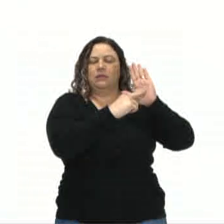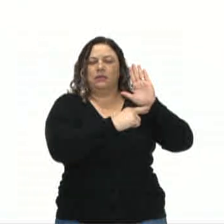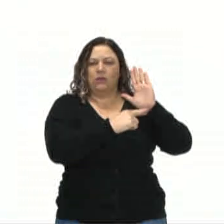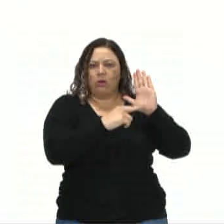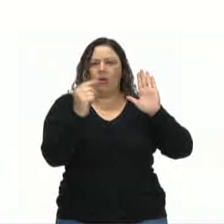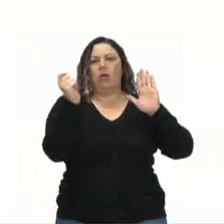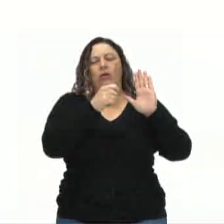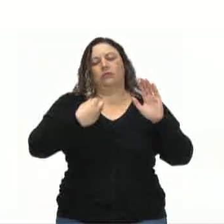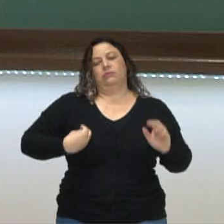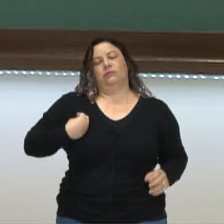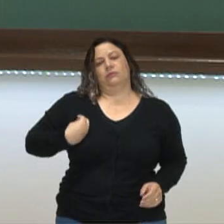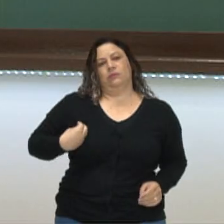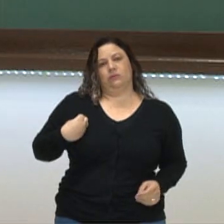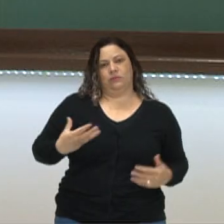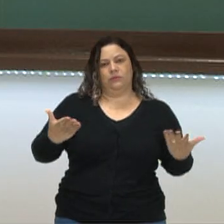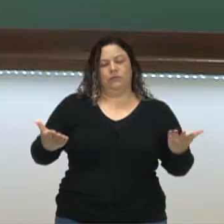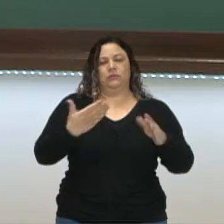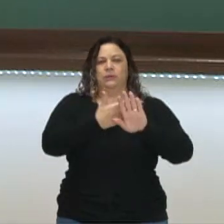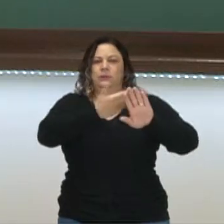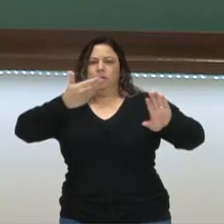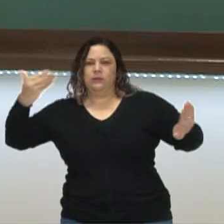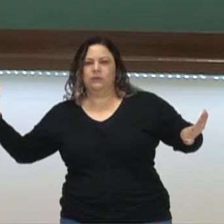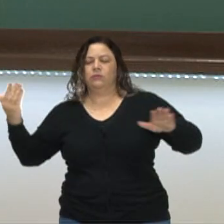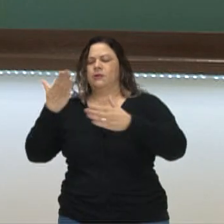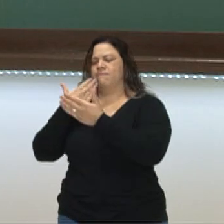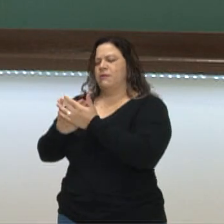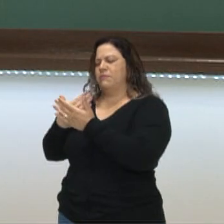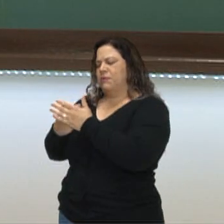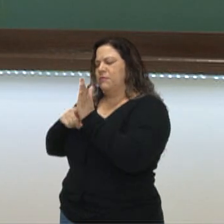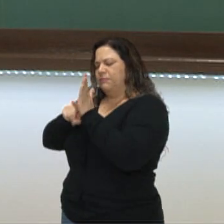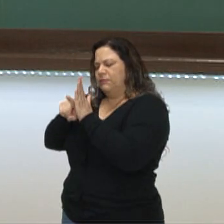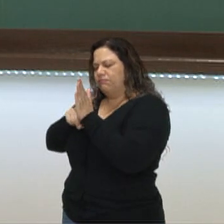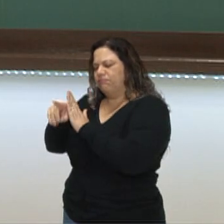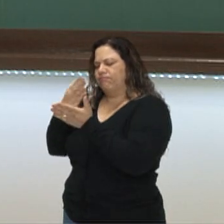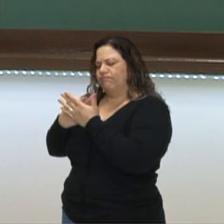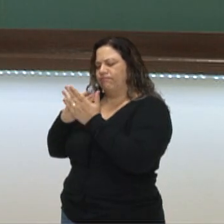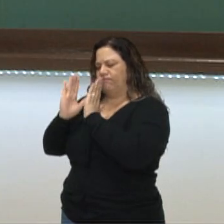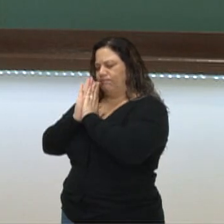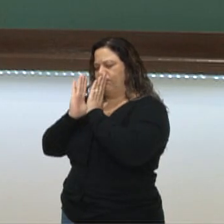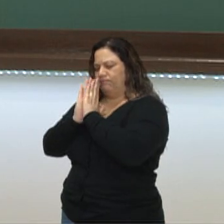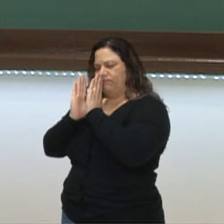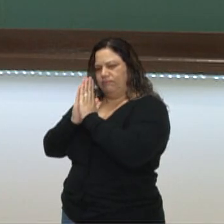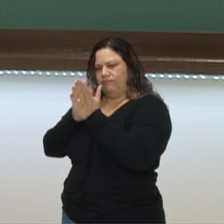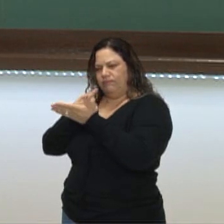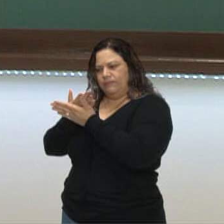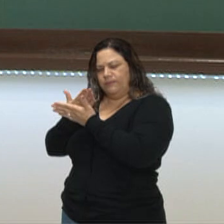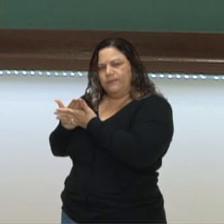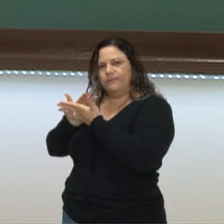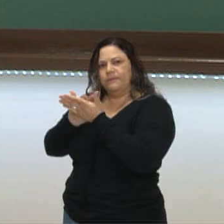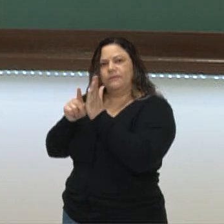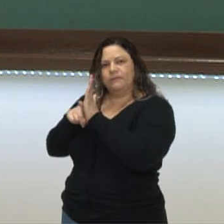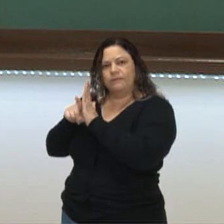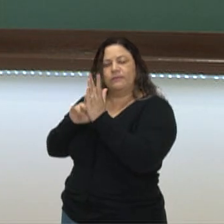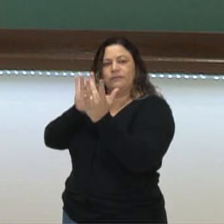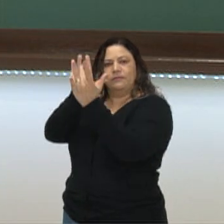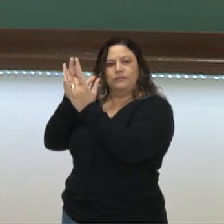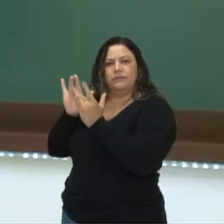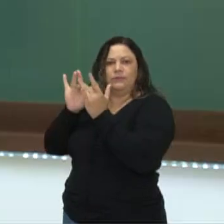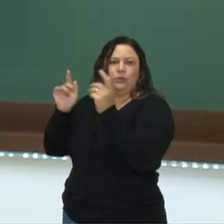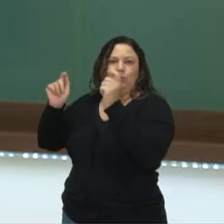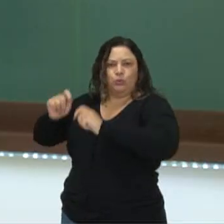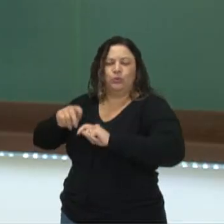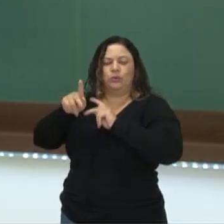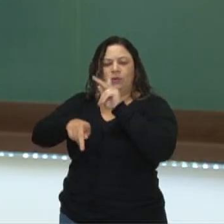viviam uma vida reclusa, estudando, né, orando. Esses já tinham contato